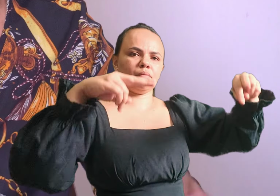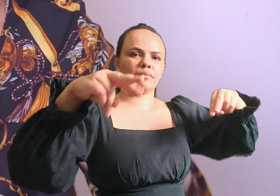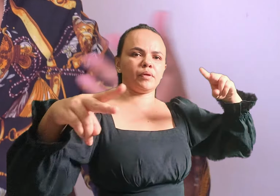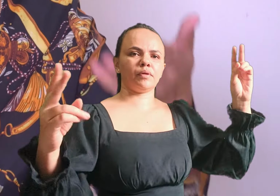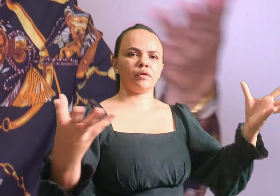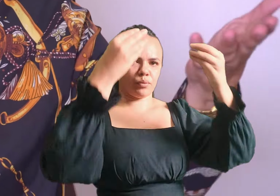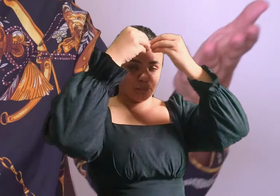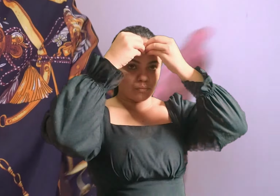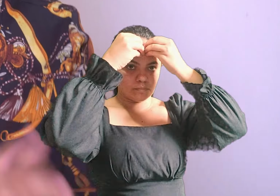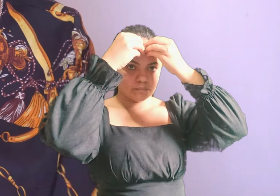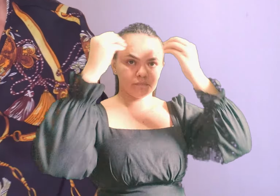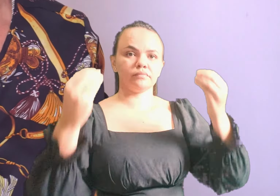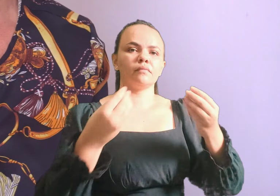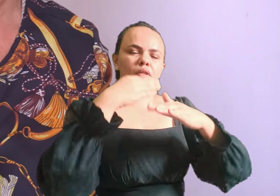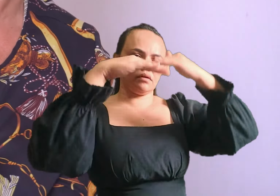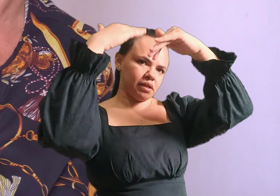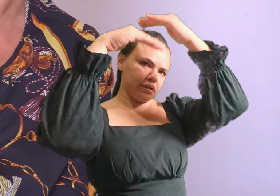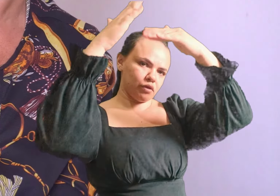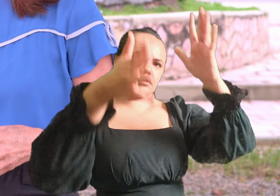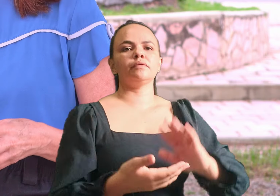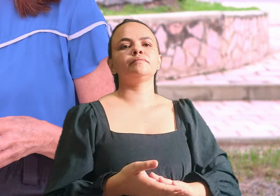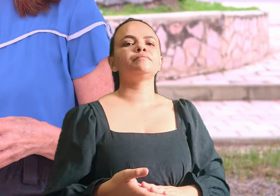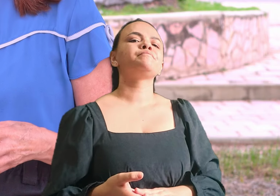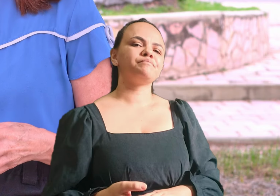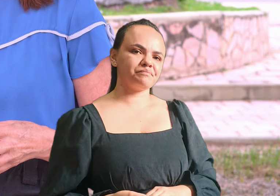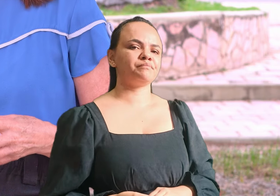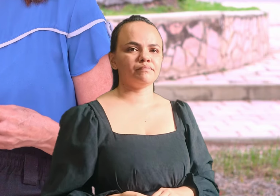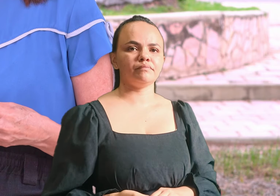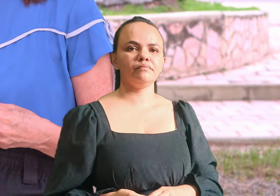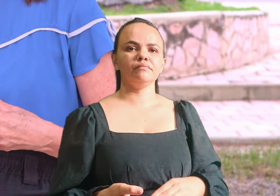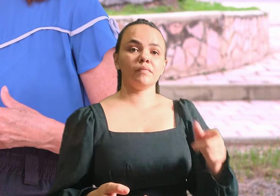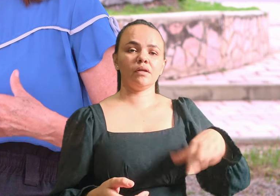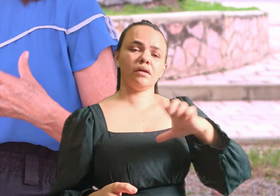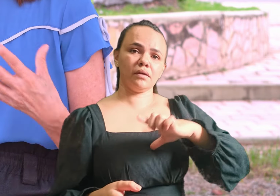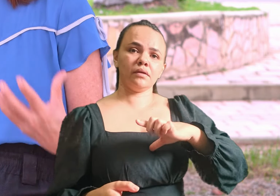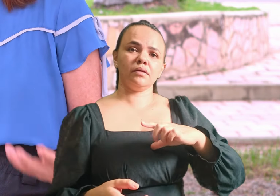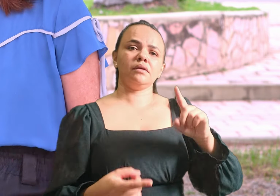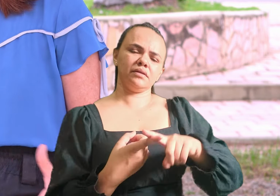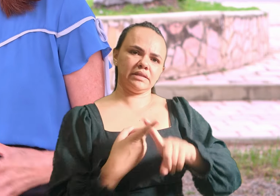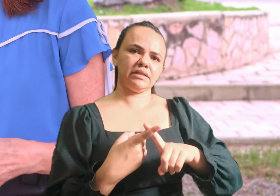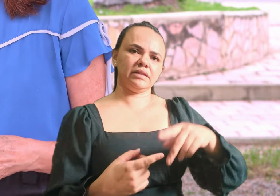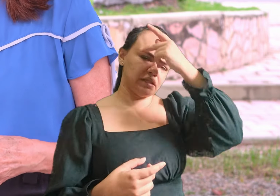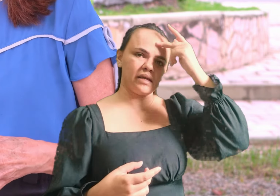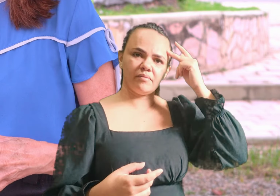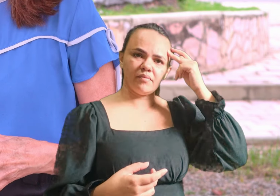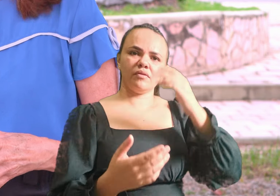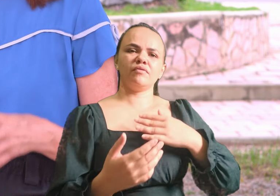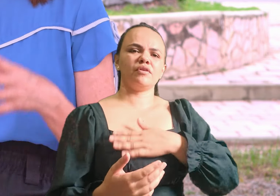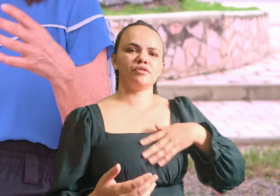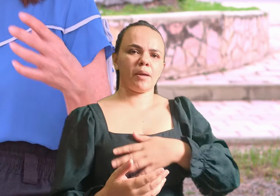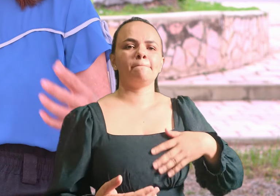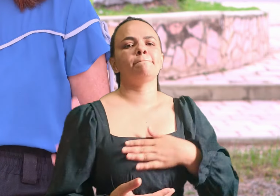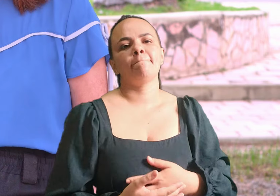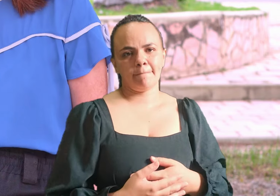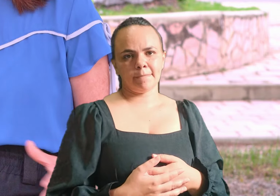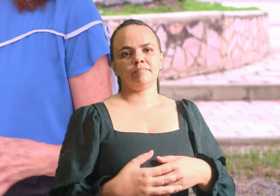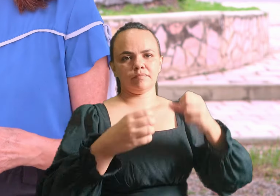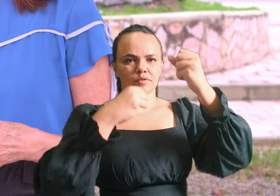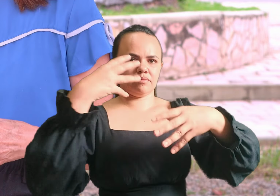que que a gente evolui e a gente ainda tem um povo que gosta muito de contar história temos